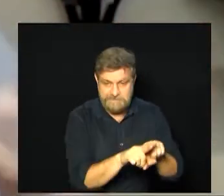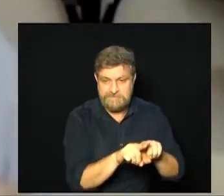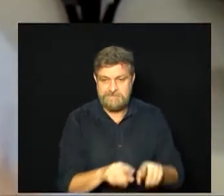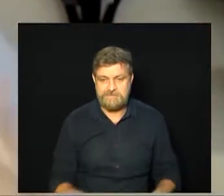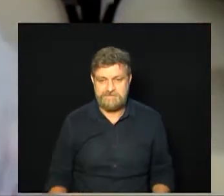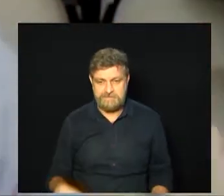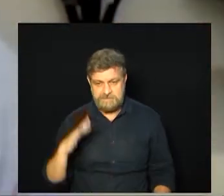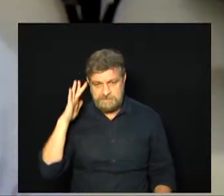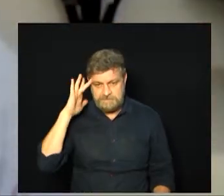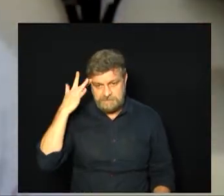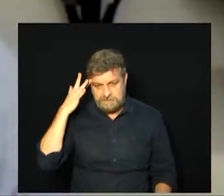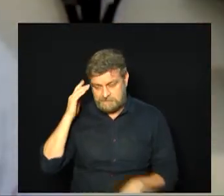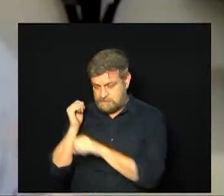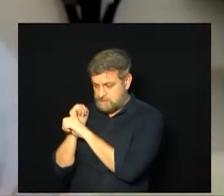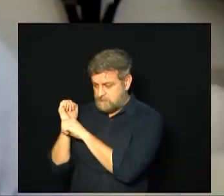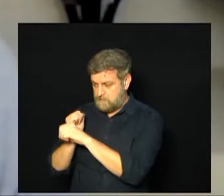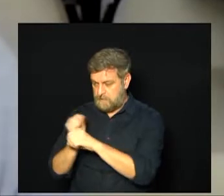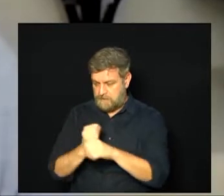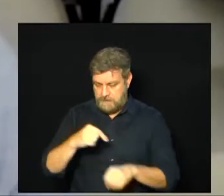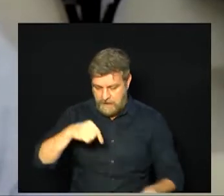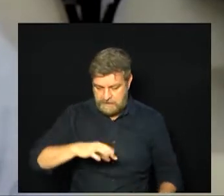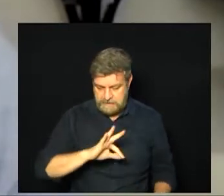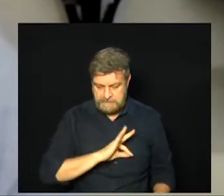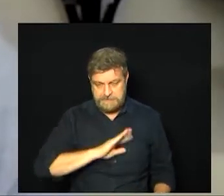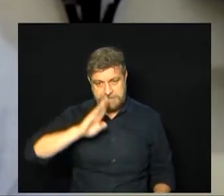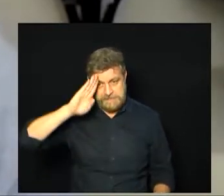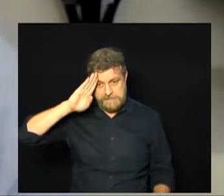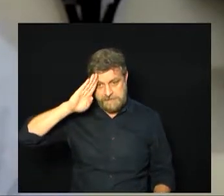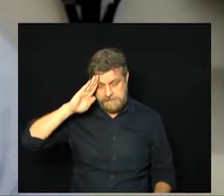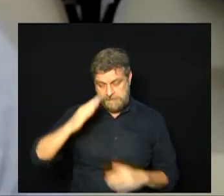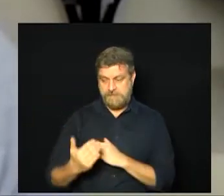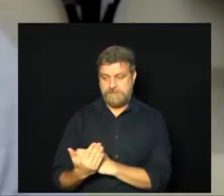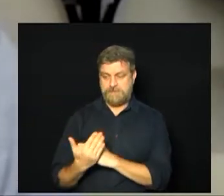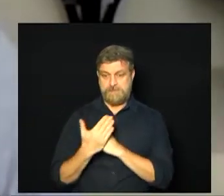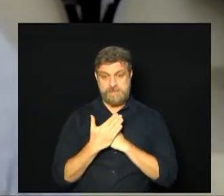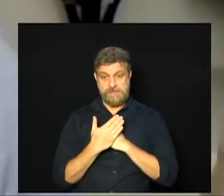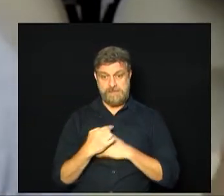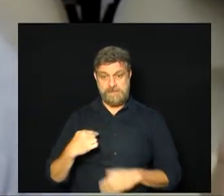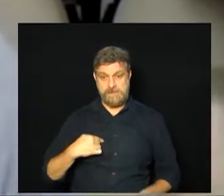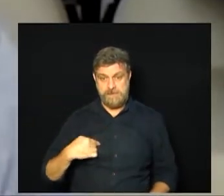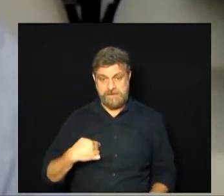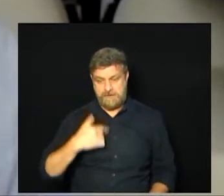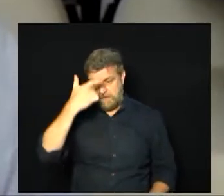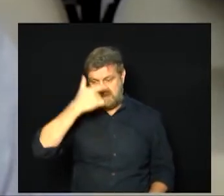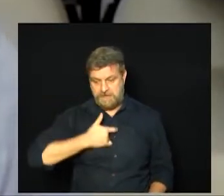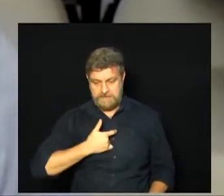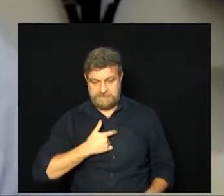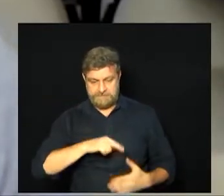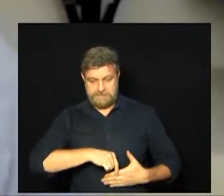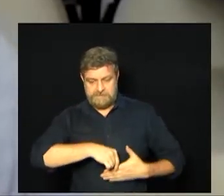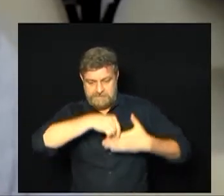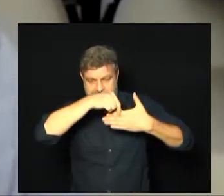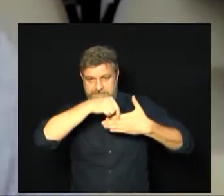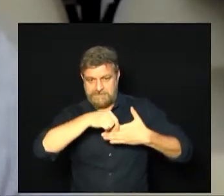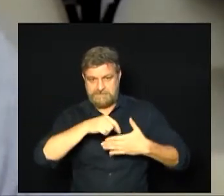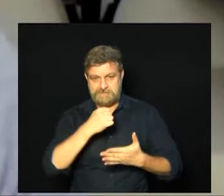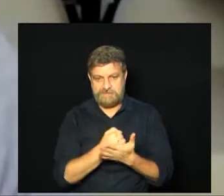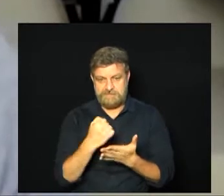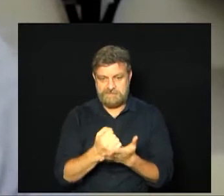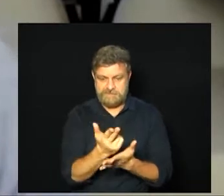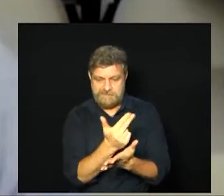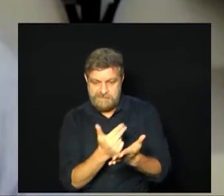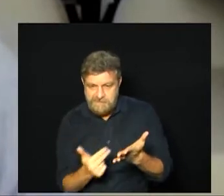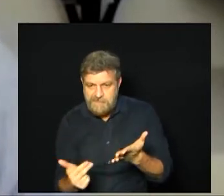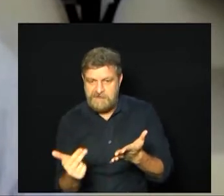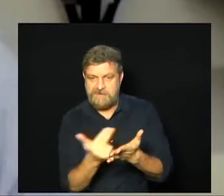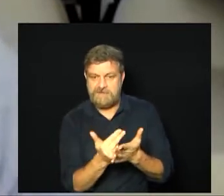Acho que os anos aqui da polícia como oficial me ajudaram muito a ser o capitão do time. Eu contratei ilustrador,